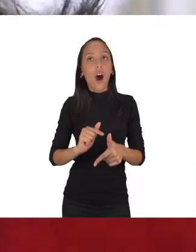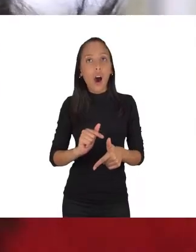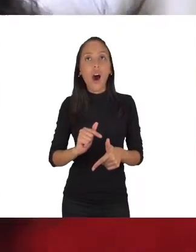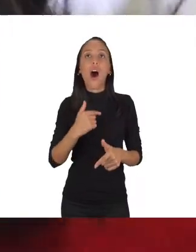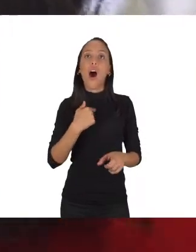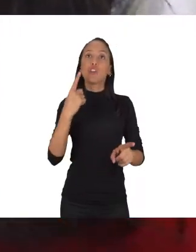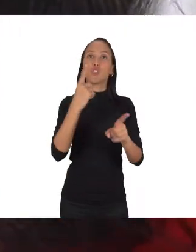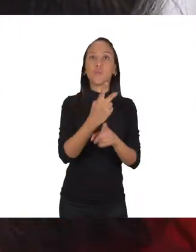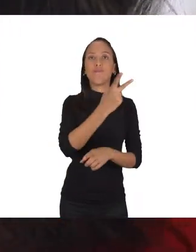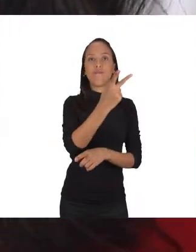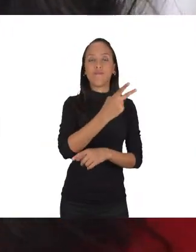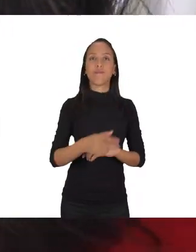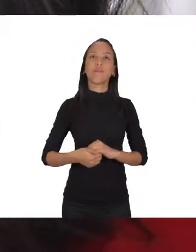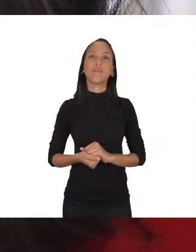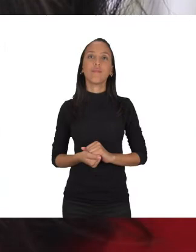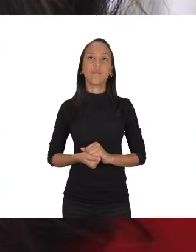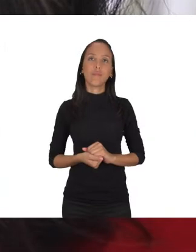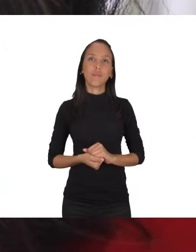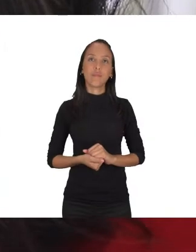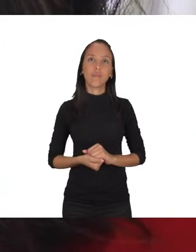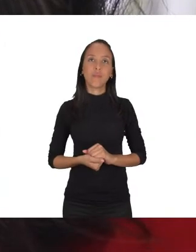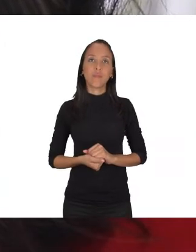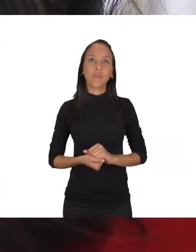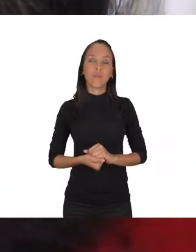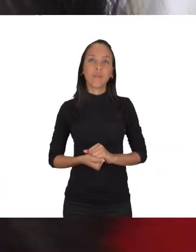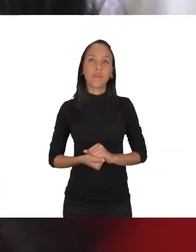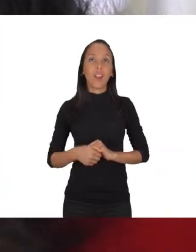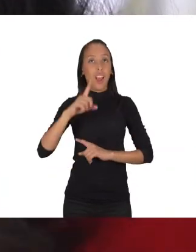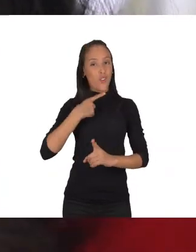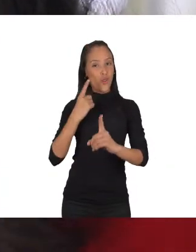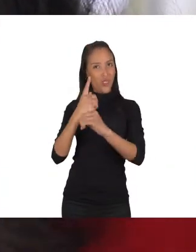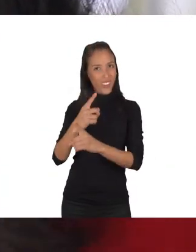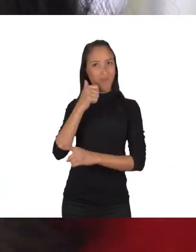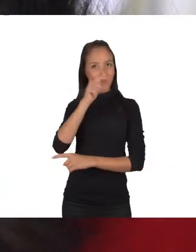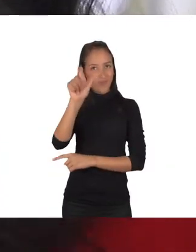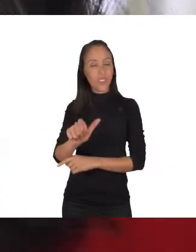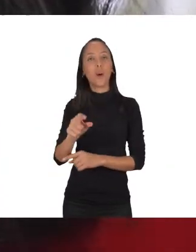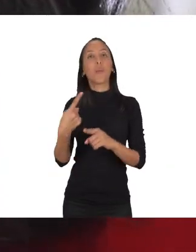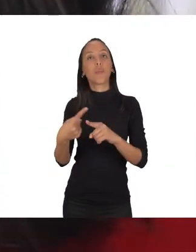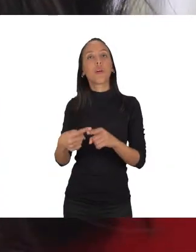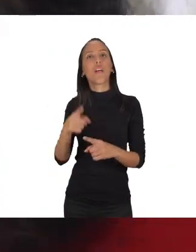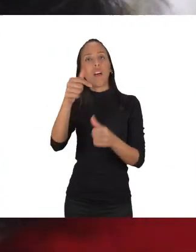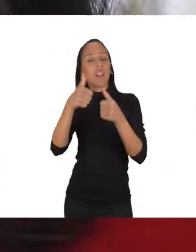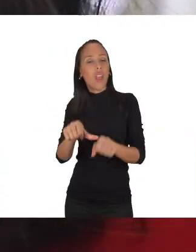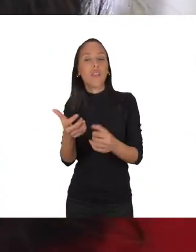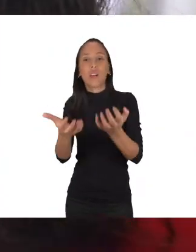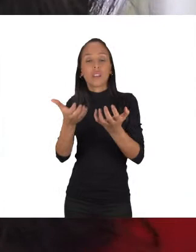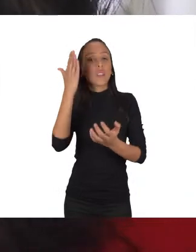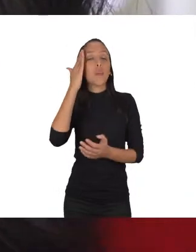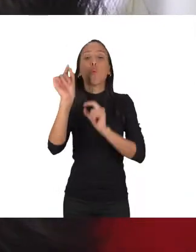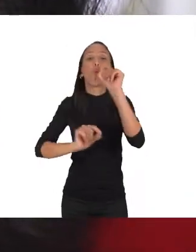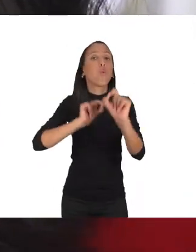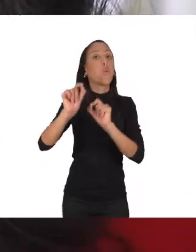Yumi. Ela veio atrás de um diagnóstico. Ela já tinha passado